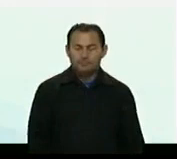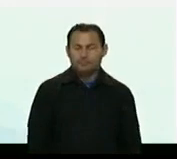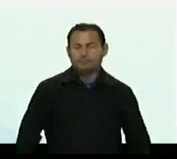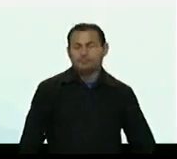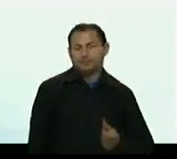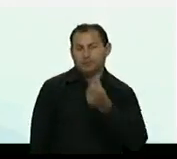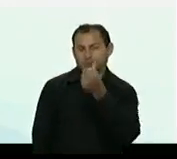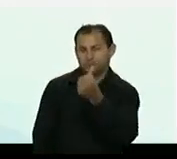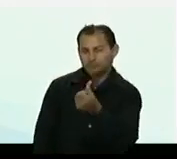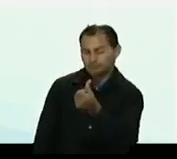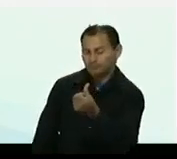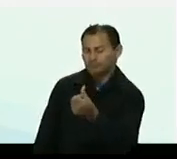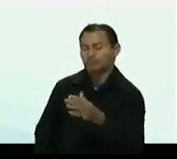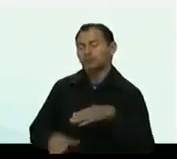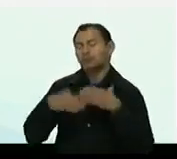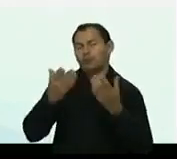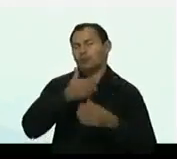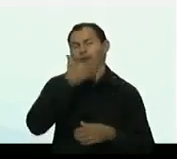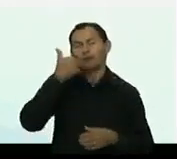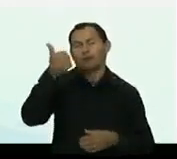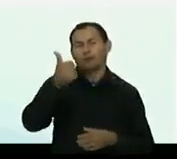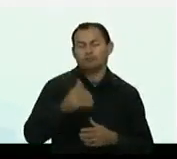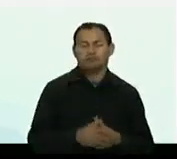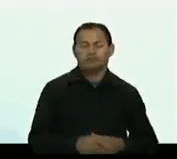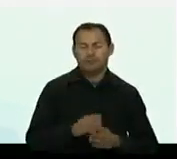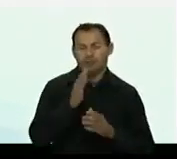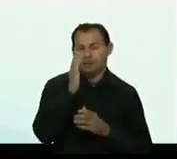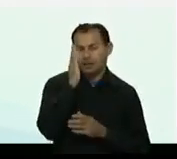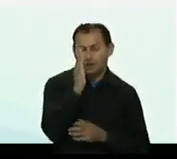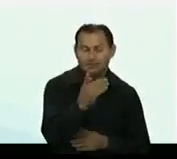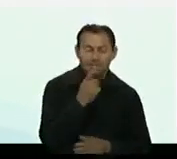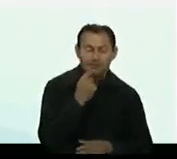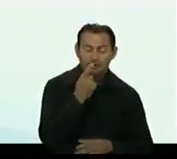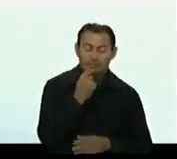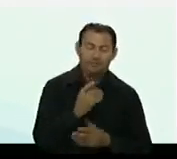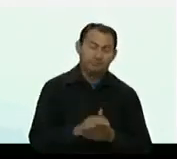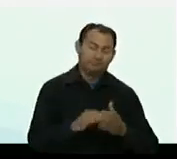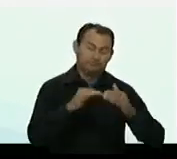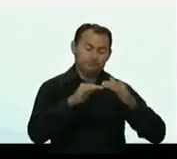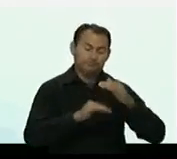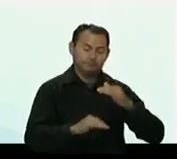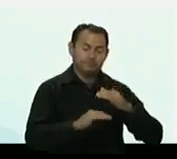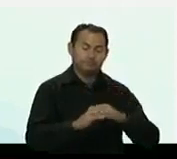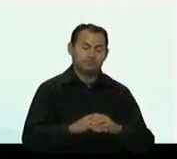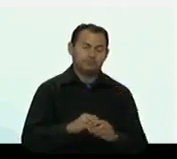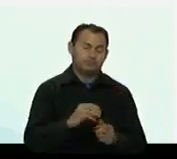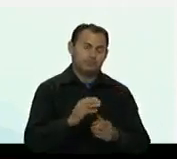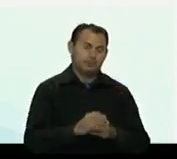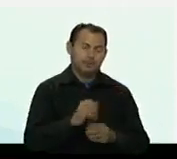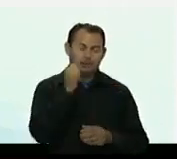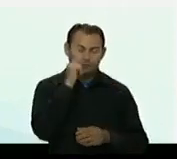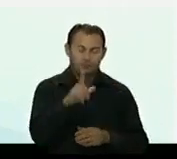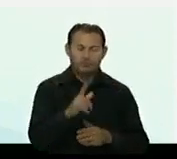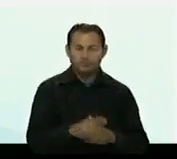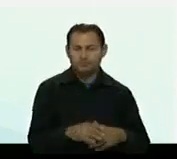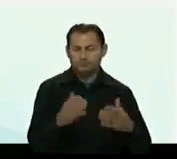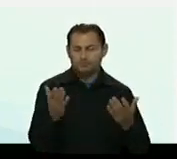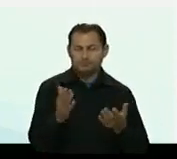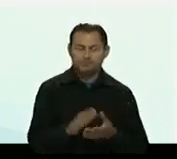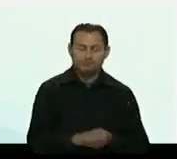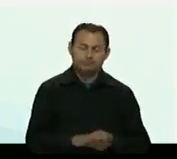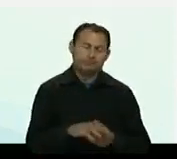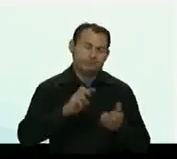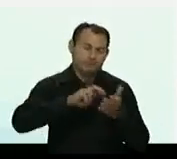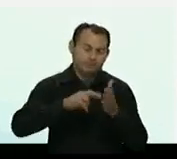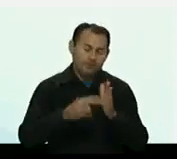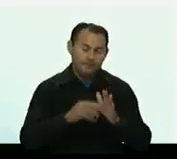que 6, qual que é mais vantajoso? A reta vermelha está embaixo da reta azul. Então, quer